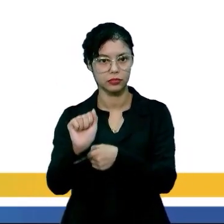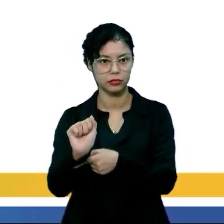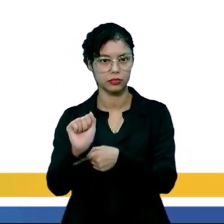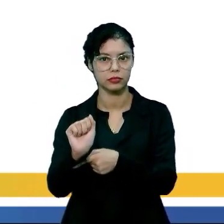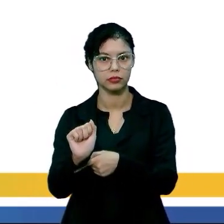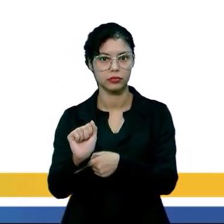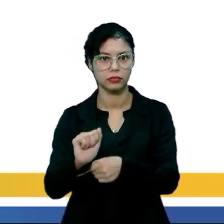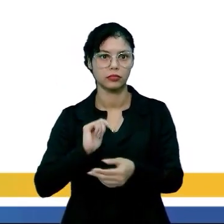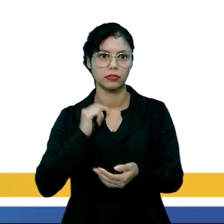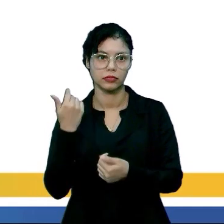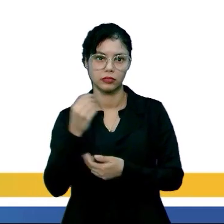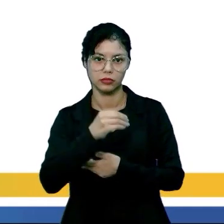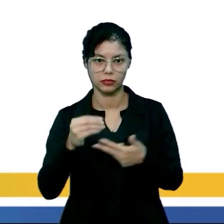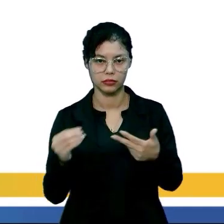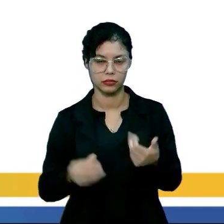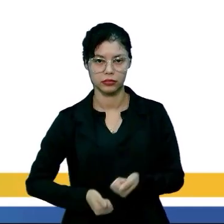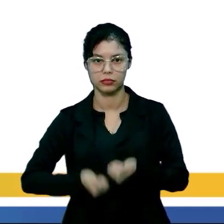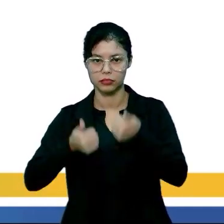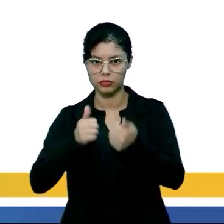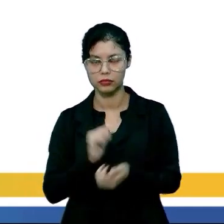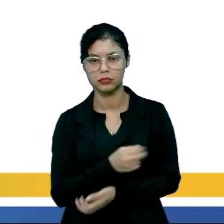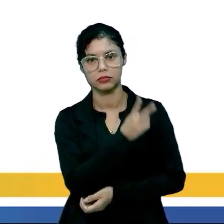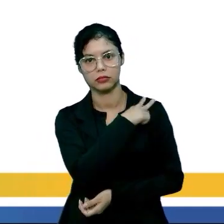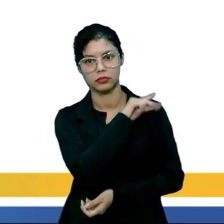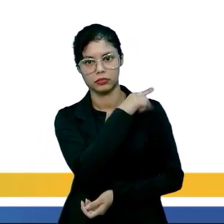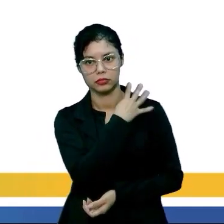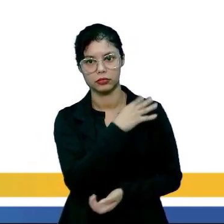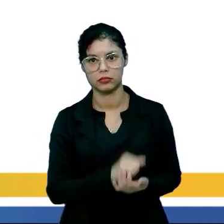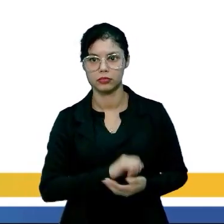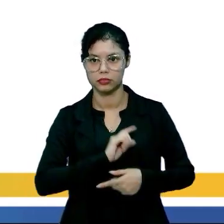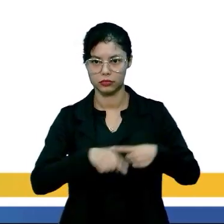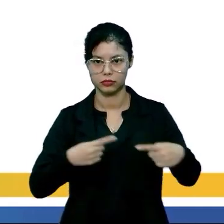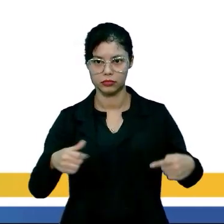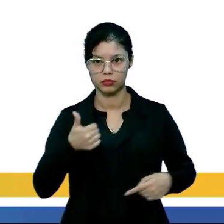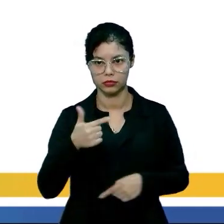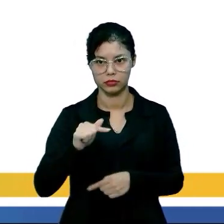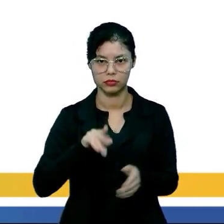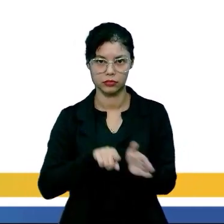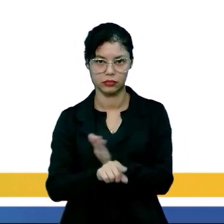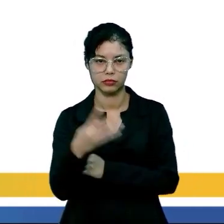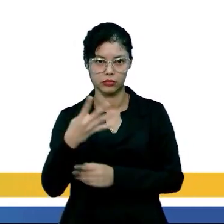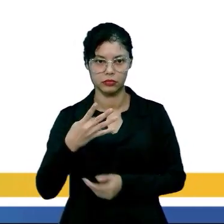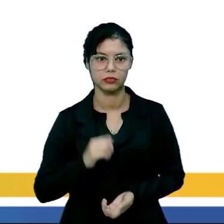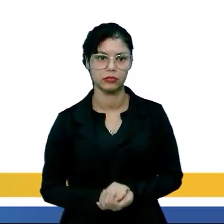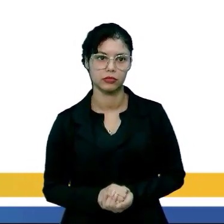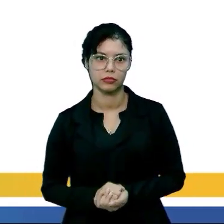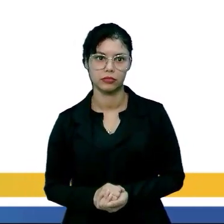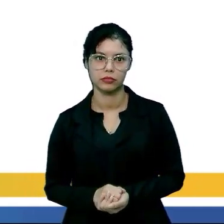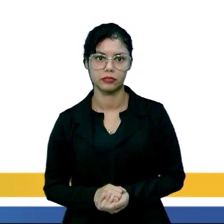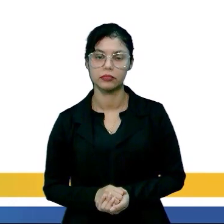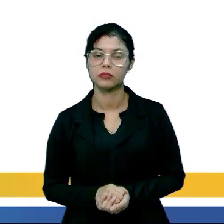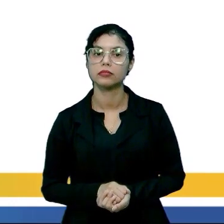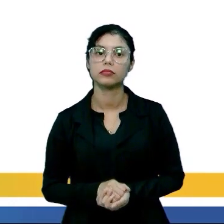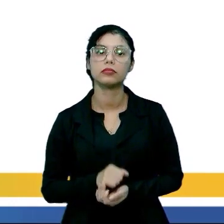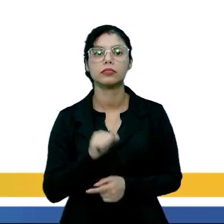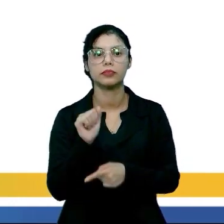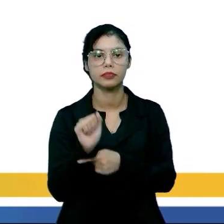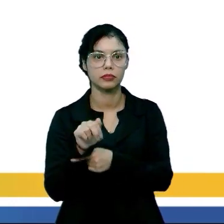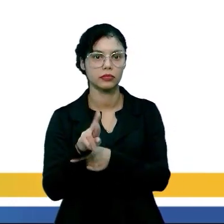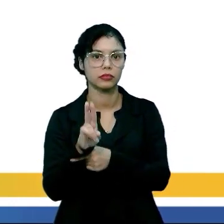Essa é uma questão da prova Enem, também tirada lá do livro de vocês, página 17, questão 4. Olha só que interessante.